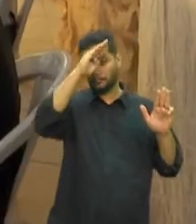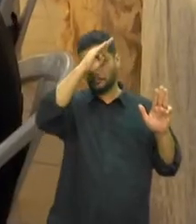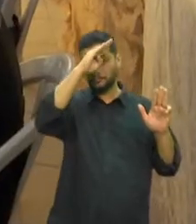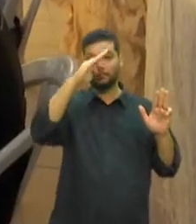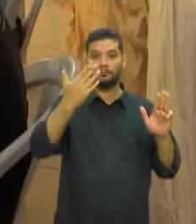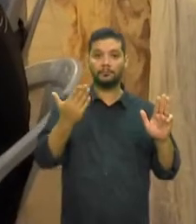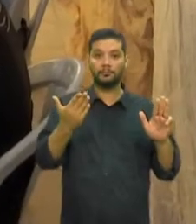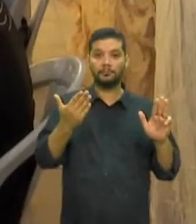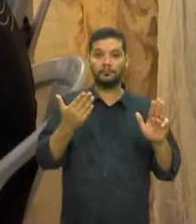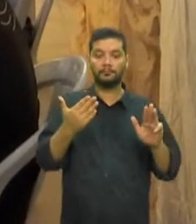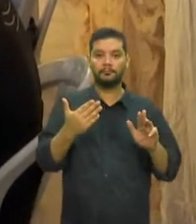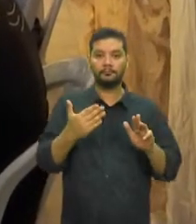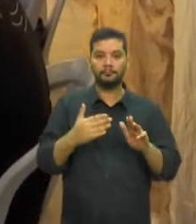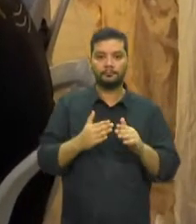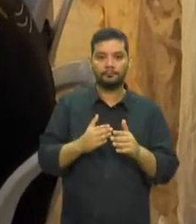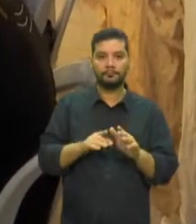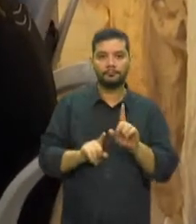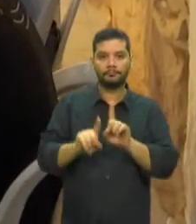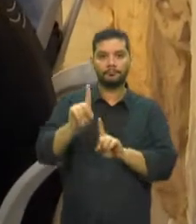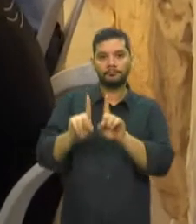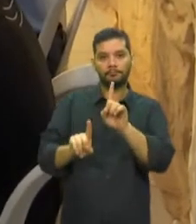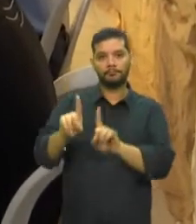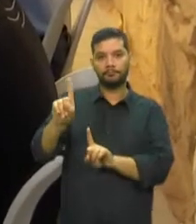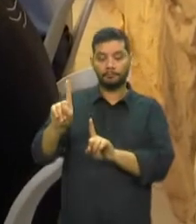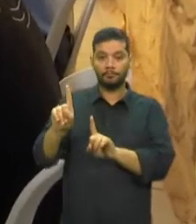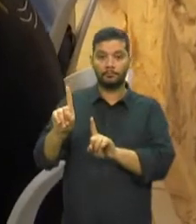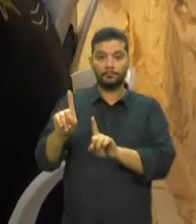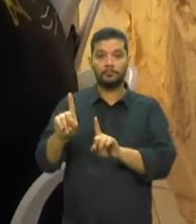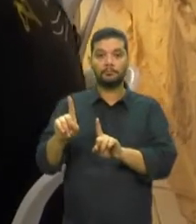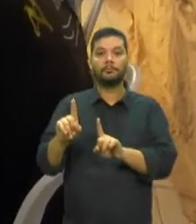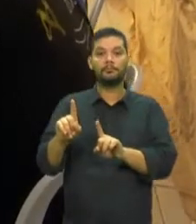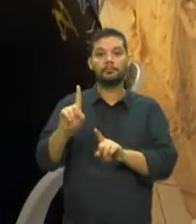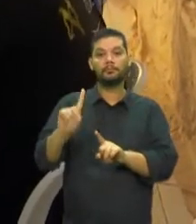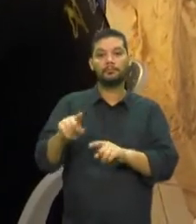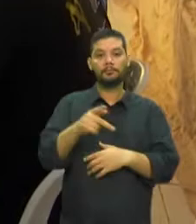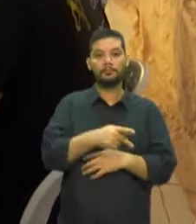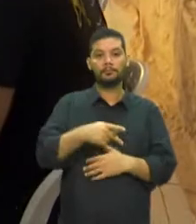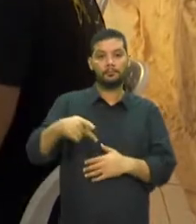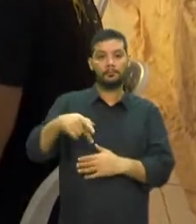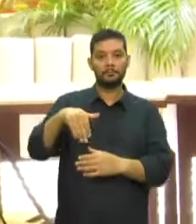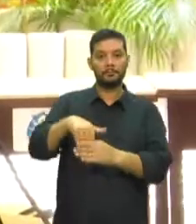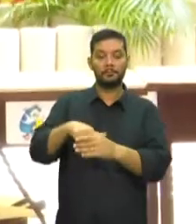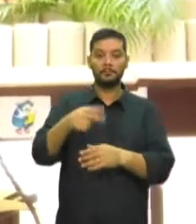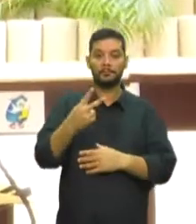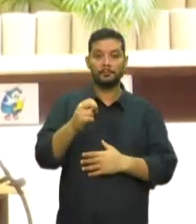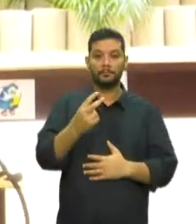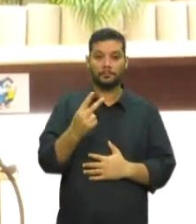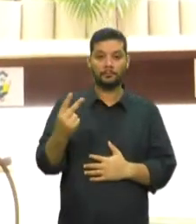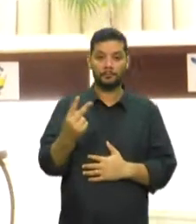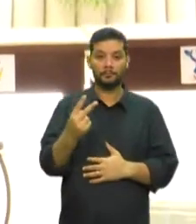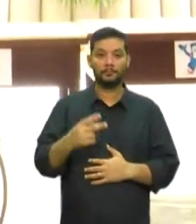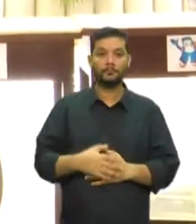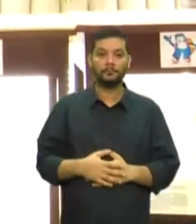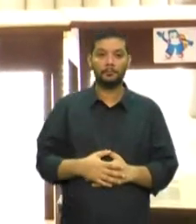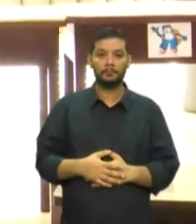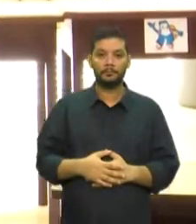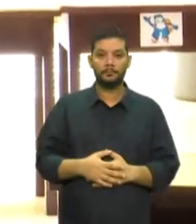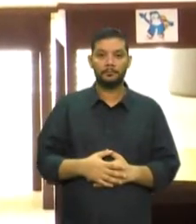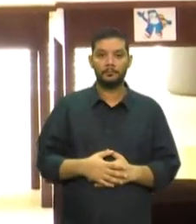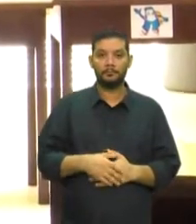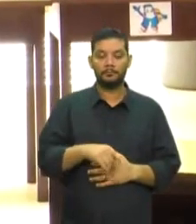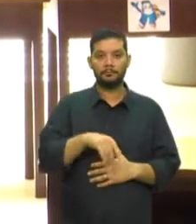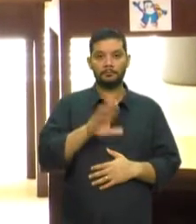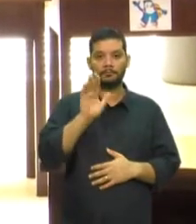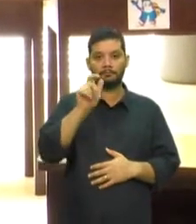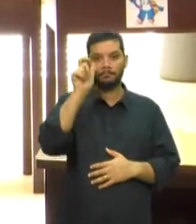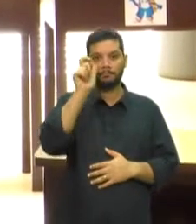na corrida para a presidência da República em 2022. Em dois cenários, Lula tem mais intenções de voto